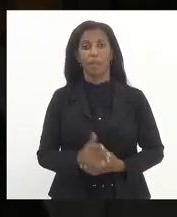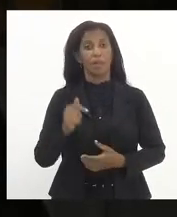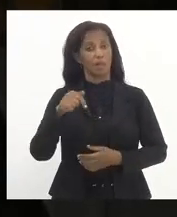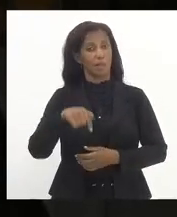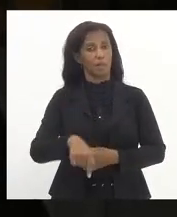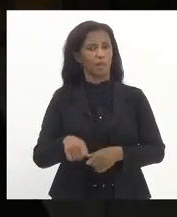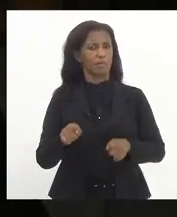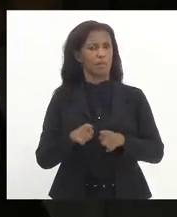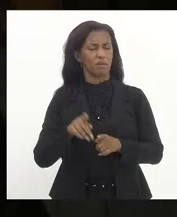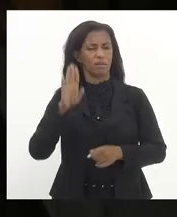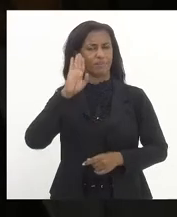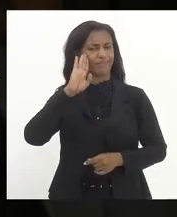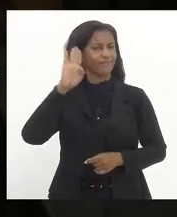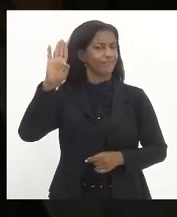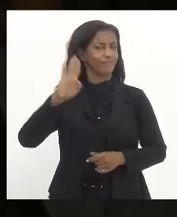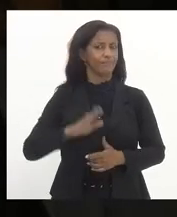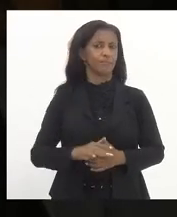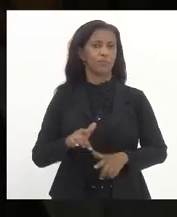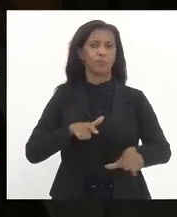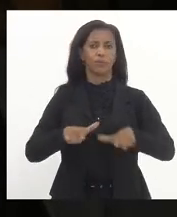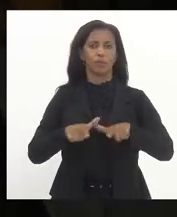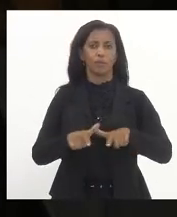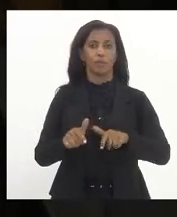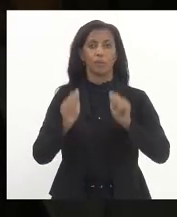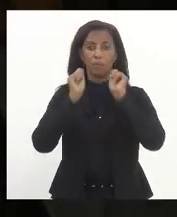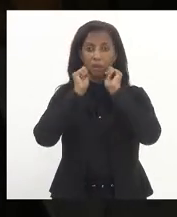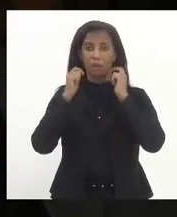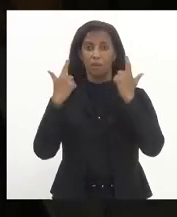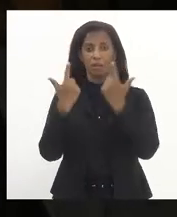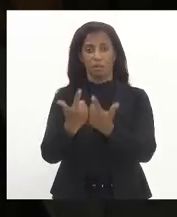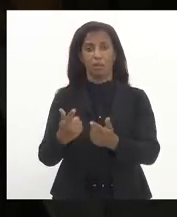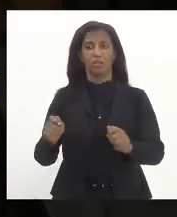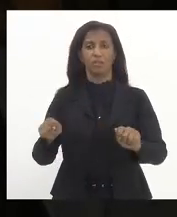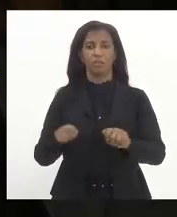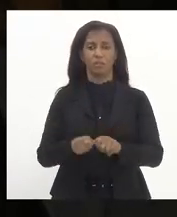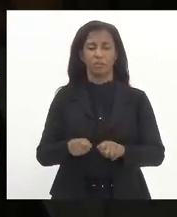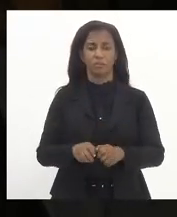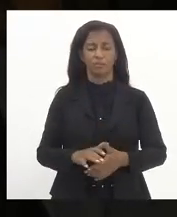sido fundamental o trabalho que a Assembleia faz,